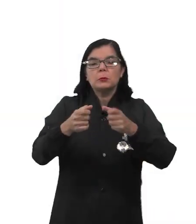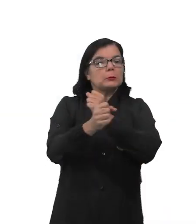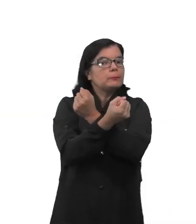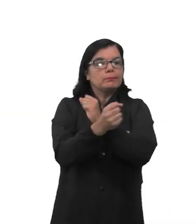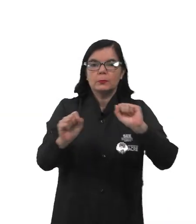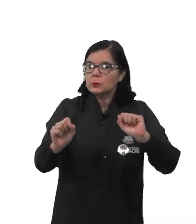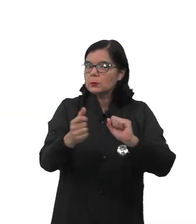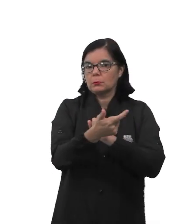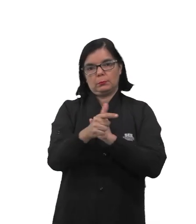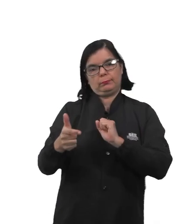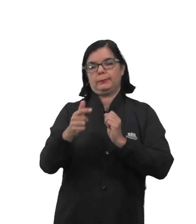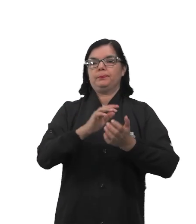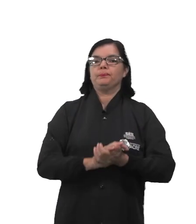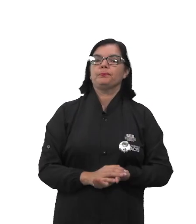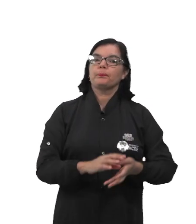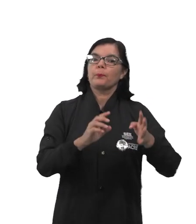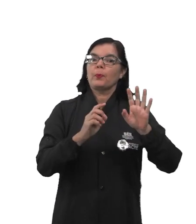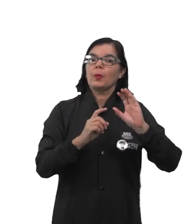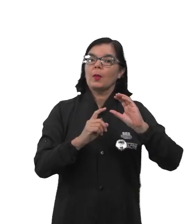ser uma narrativa.